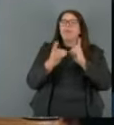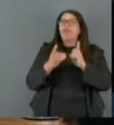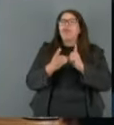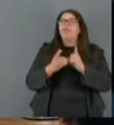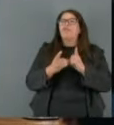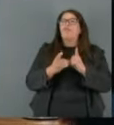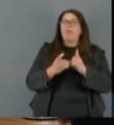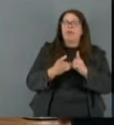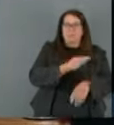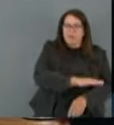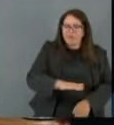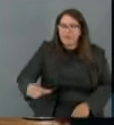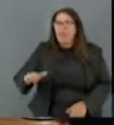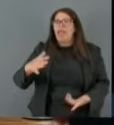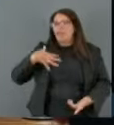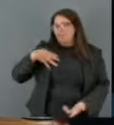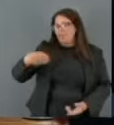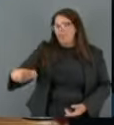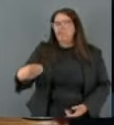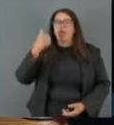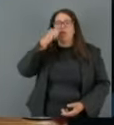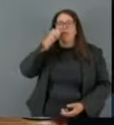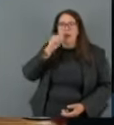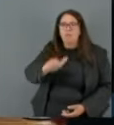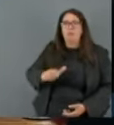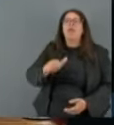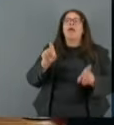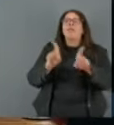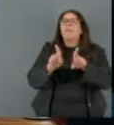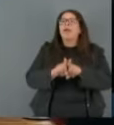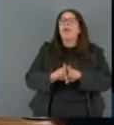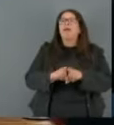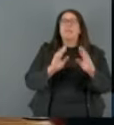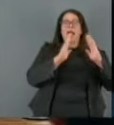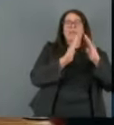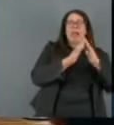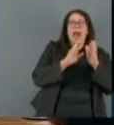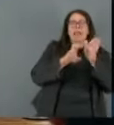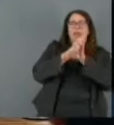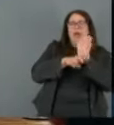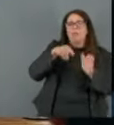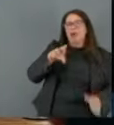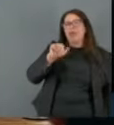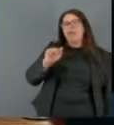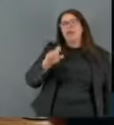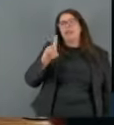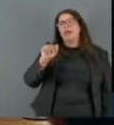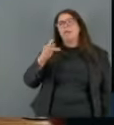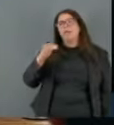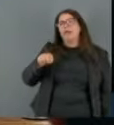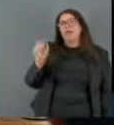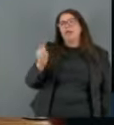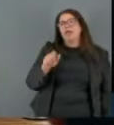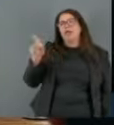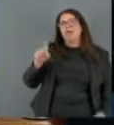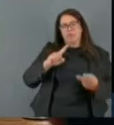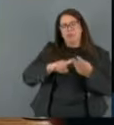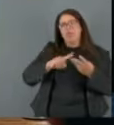sala para as crianças da vítima, mulher. Isso está se espalhando. Nós temos as casas Maria da Penha, nós temos as patrulhas Maria da Penha. O doutor